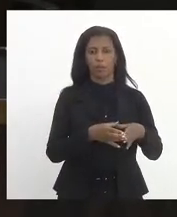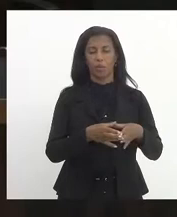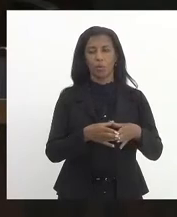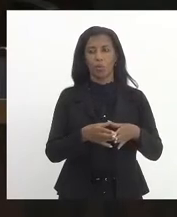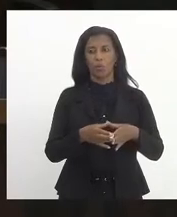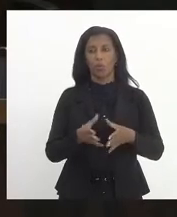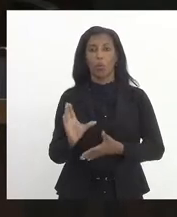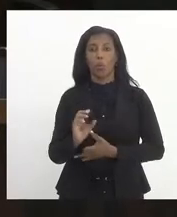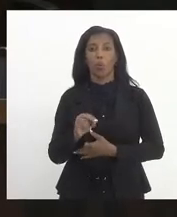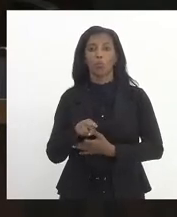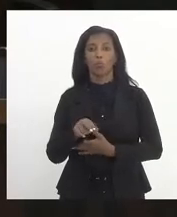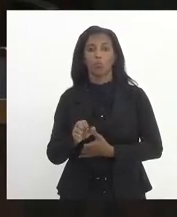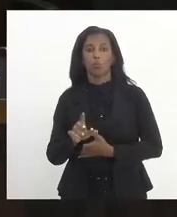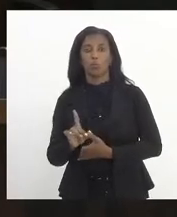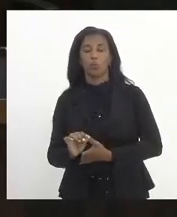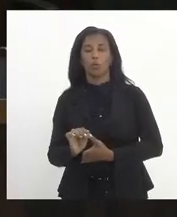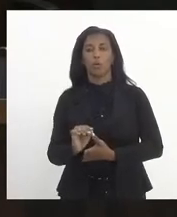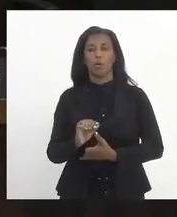Consumidor,